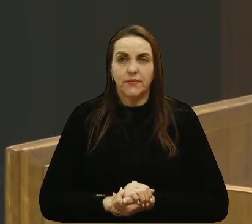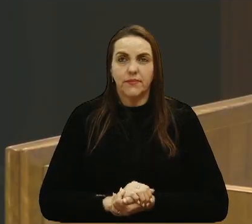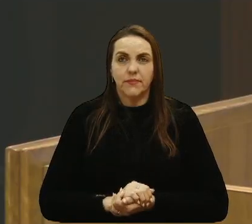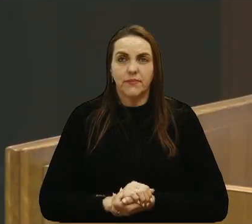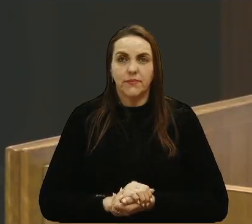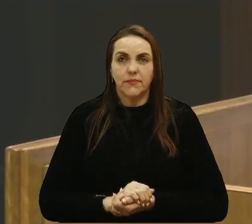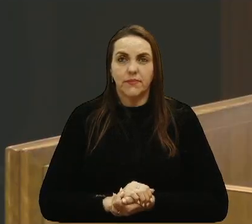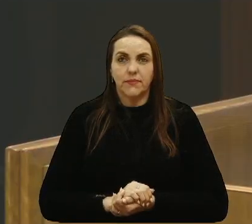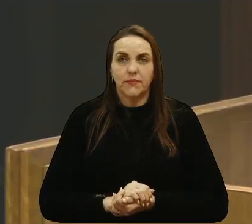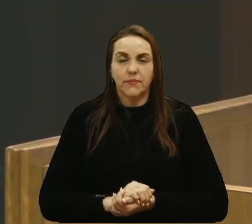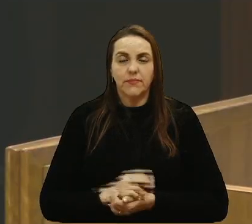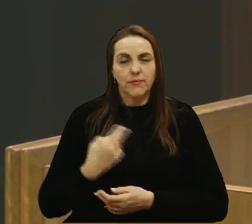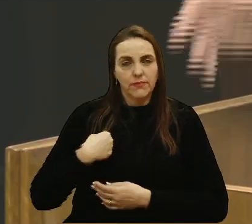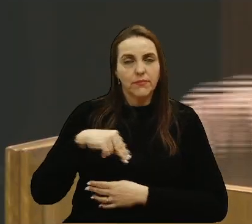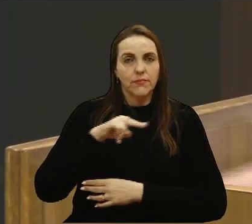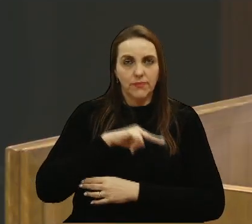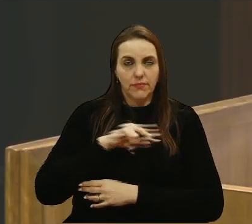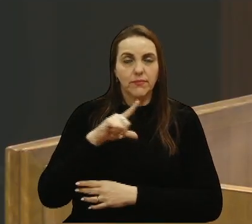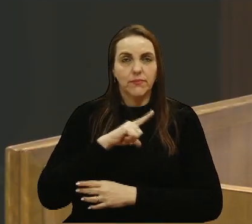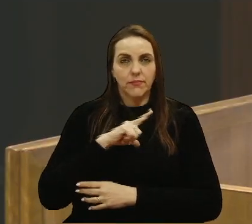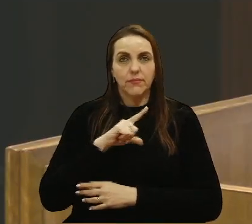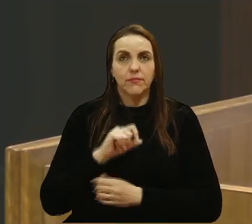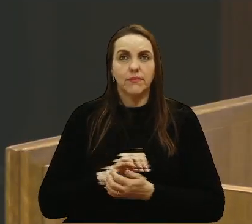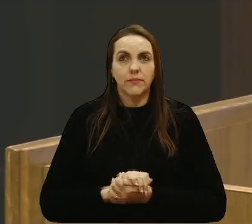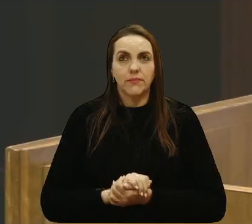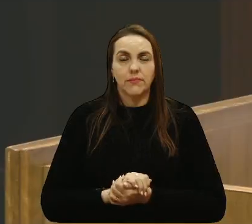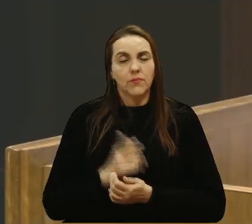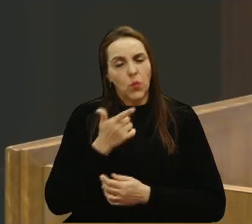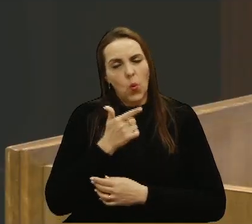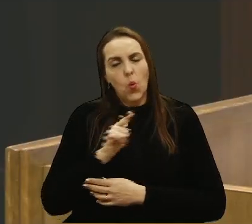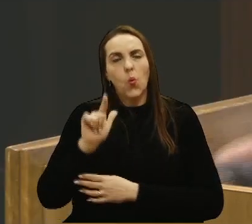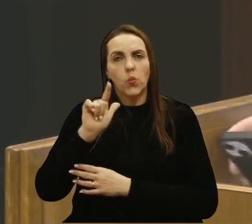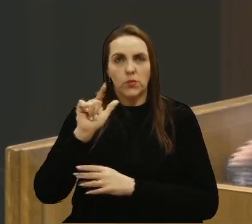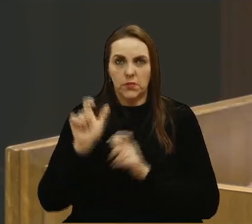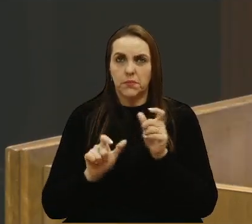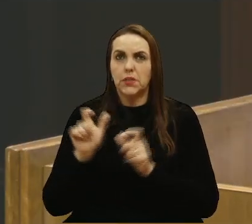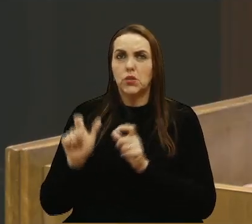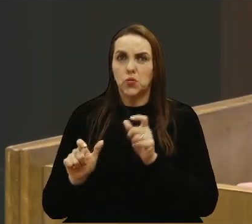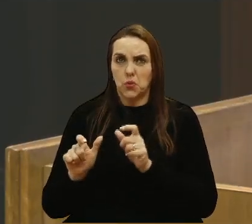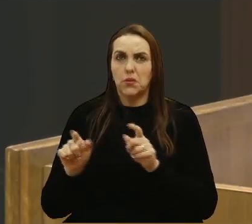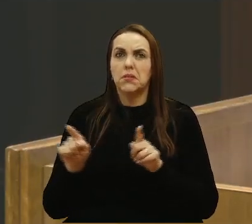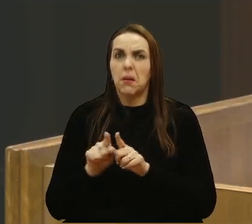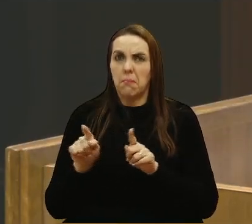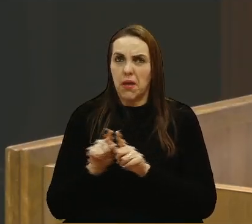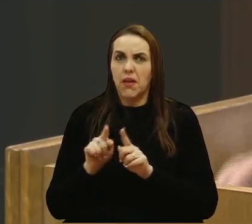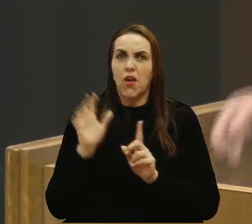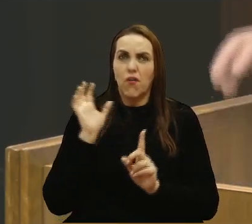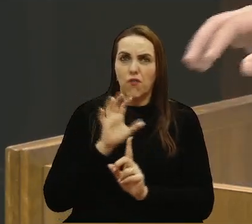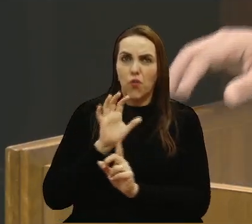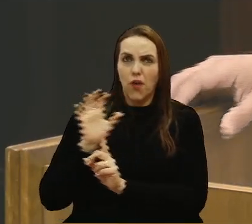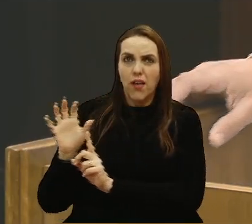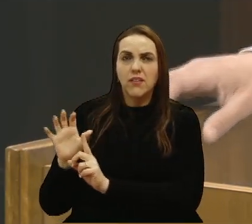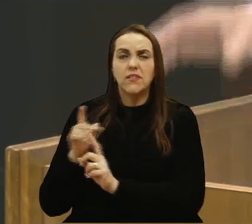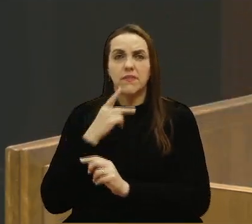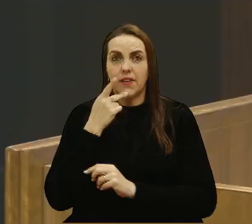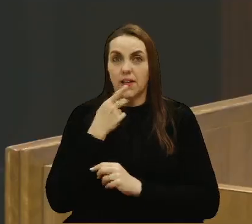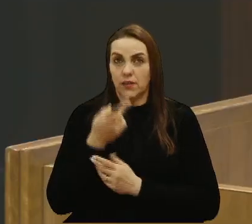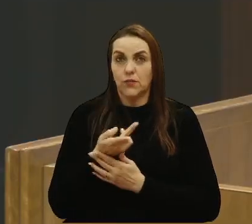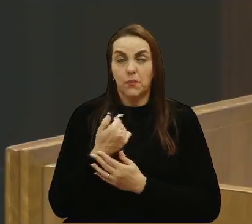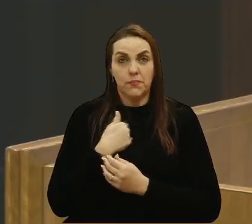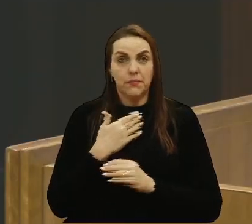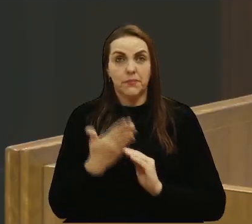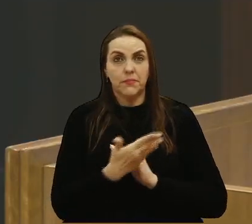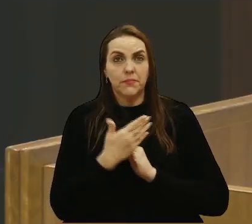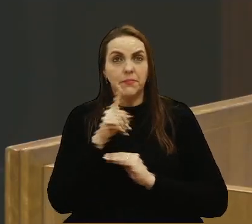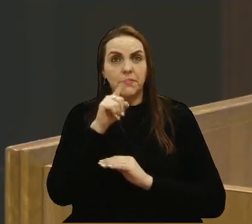E aí, nós tivemos outras pessoas influentes falando sobre isso. Meu assessor, se puder... Aqui, ó, tem